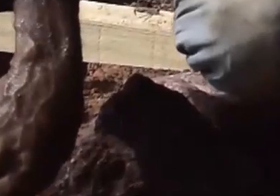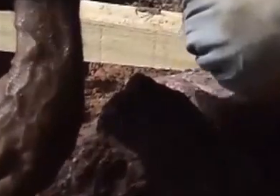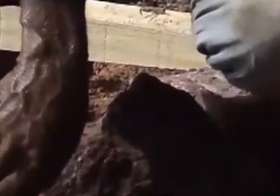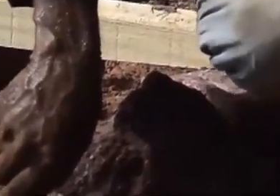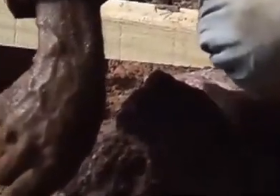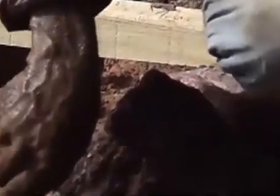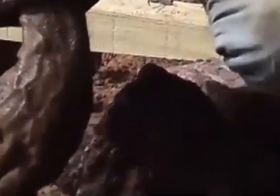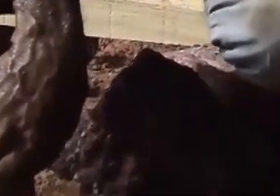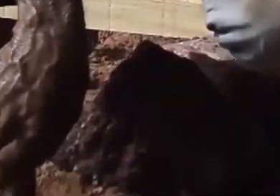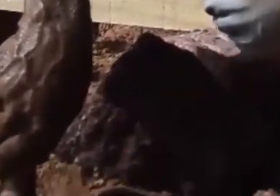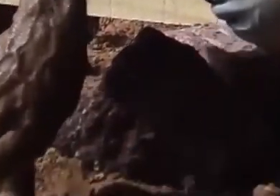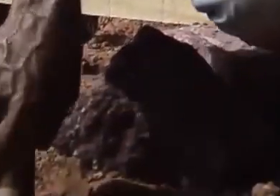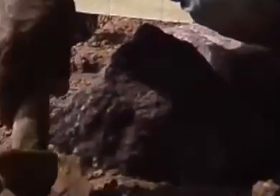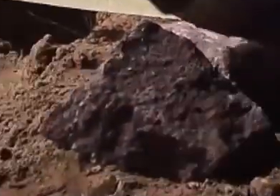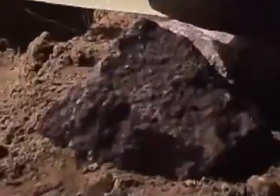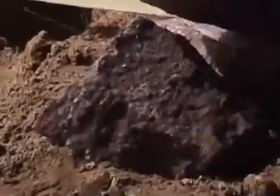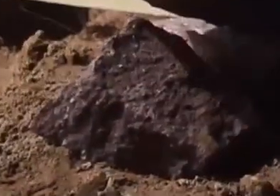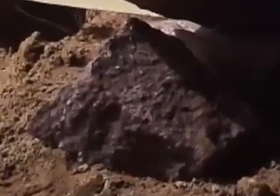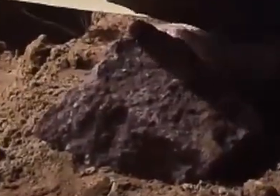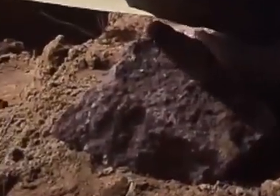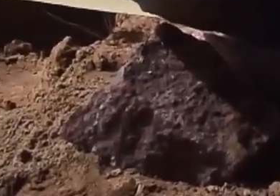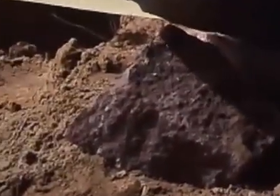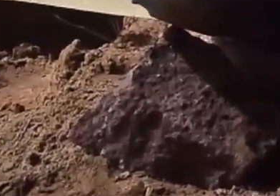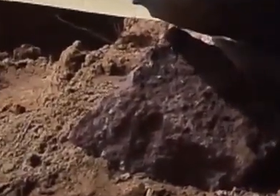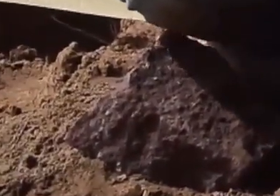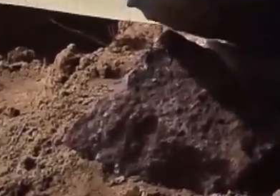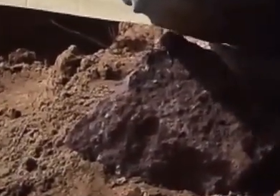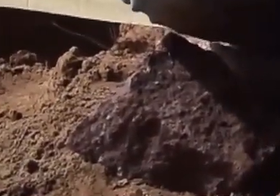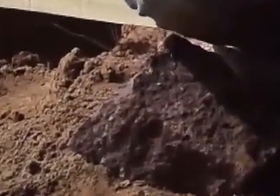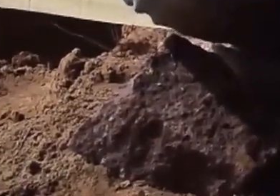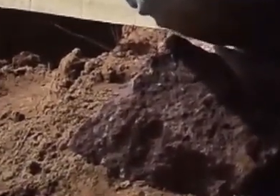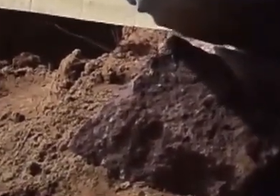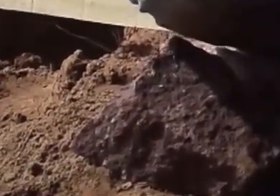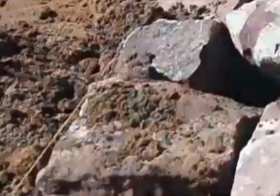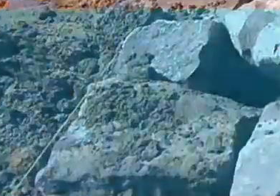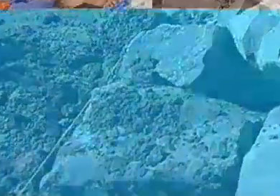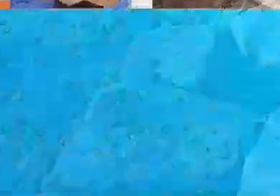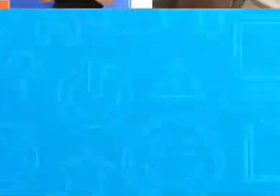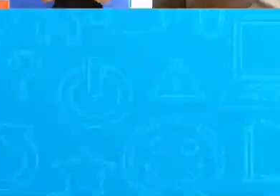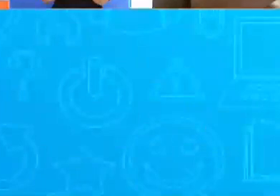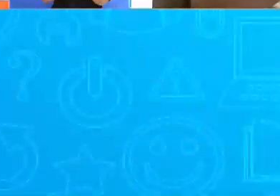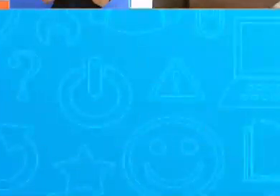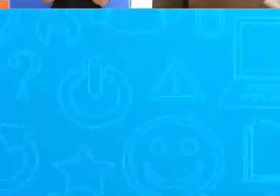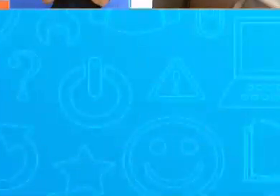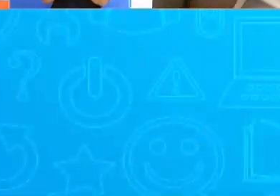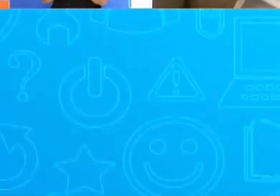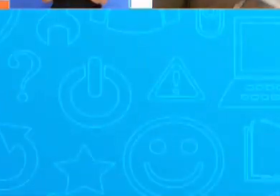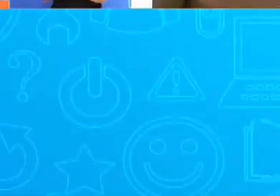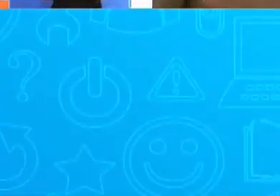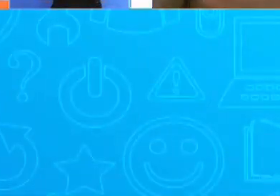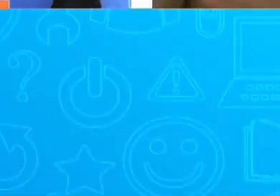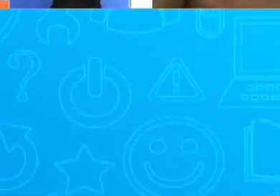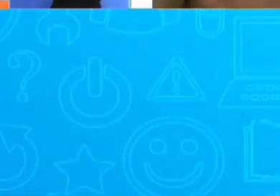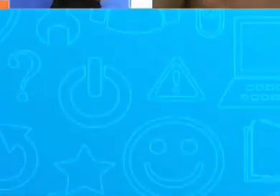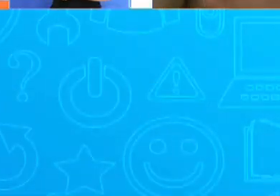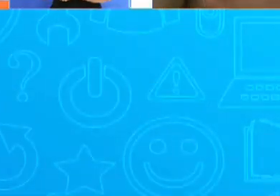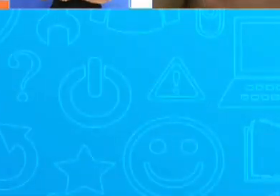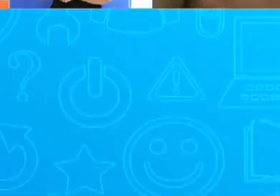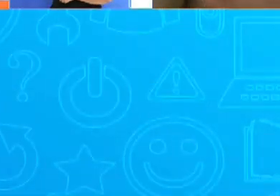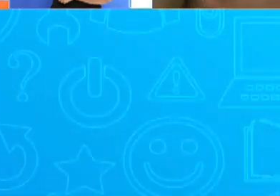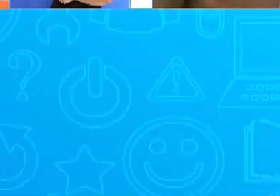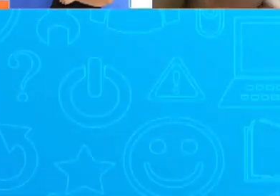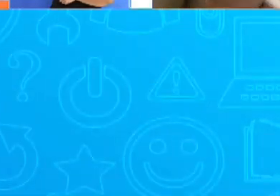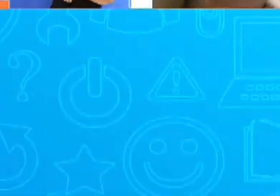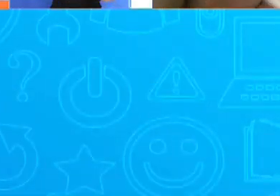pura, limpa. Muito bom. Isso era um pedido de muito tempo dos lavadores de carro, e nós, está aí... Isso é uma imagem de